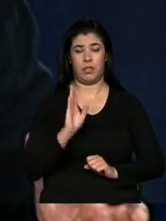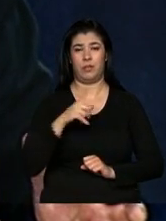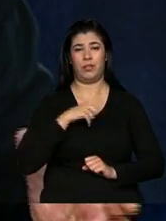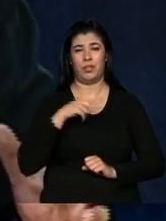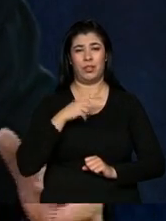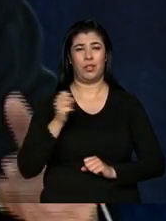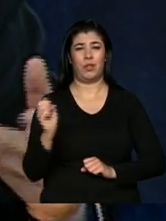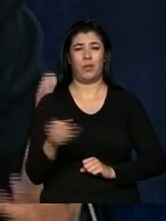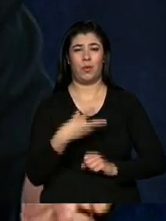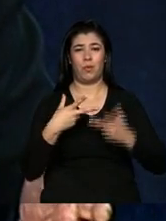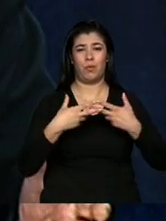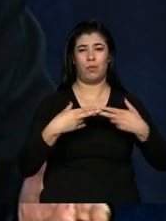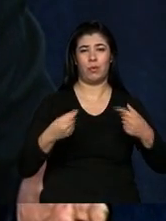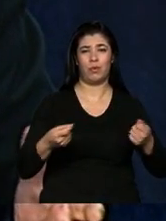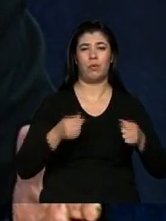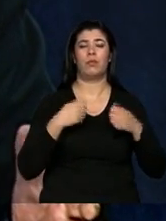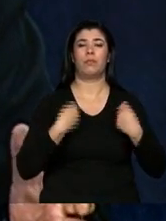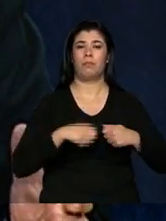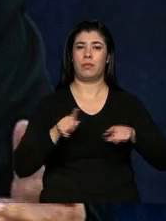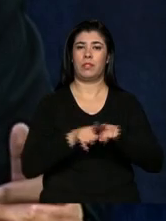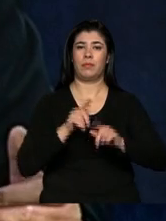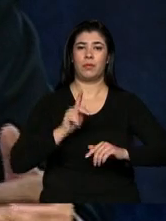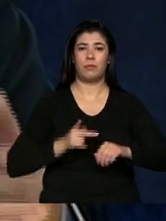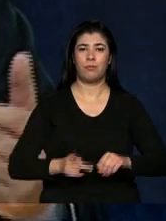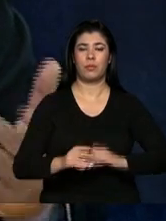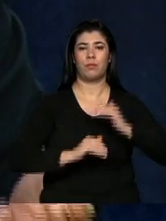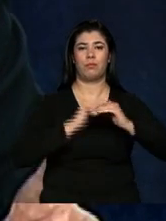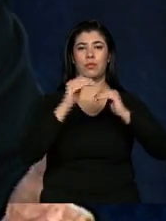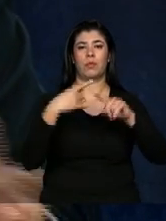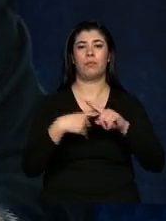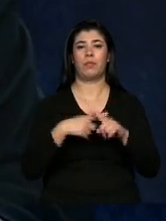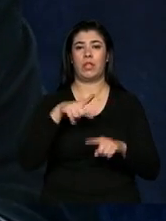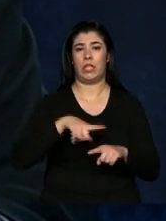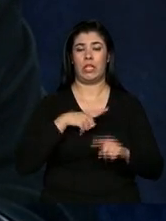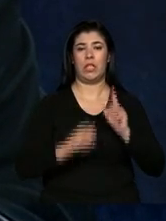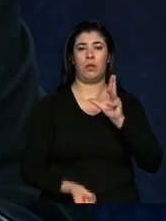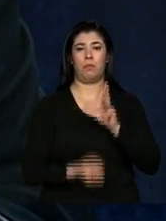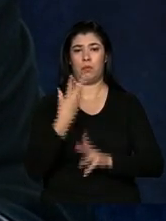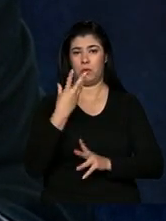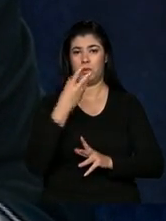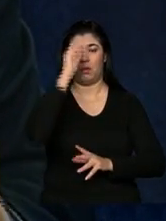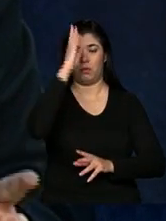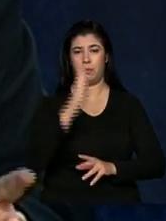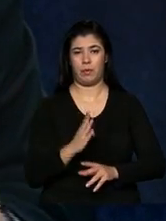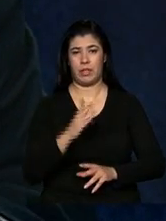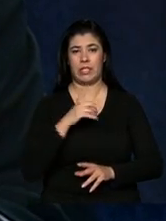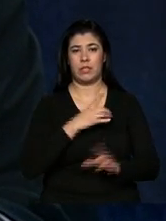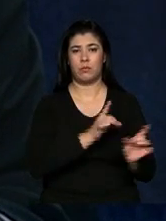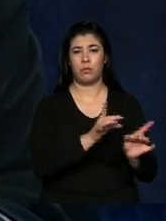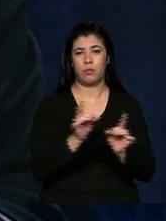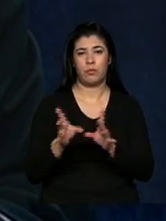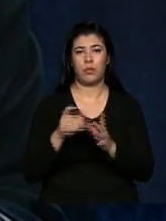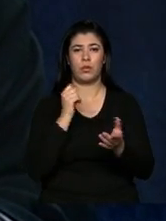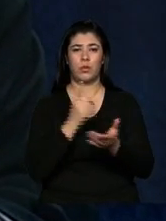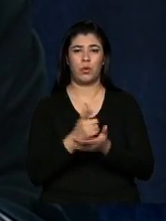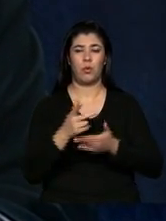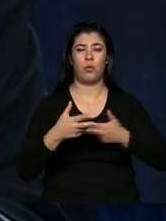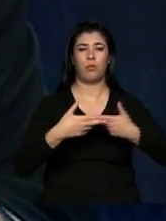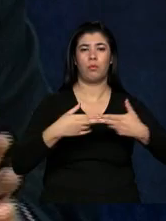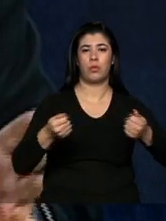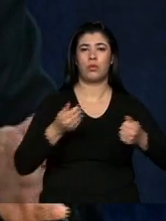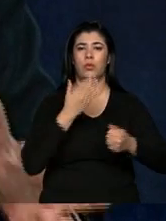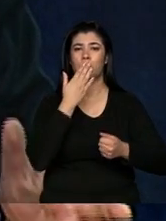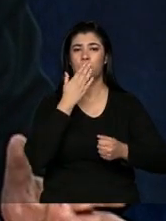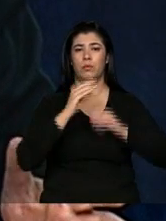nessa área mas tem muito mais por fazer até porque é um dos maiores mercados consumidores e desse tipo de atividade